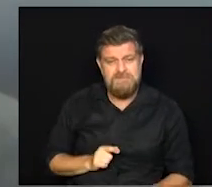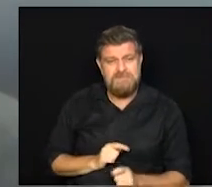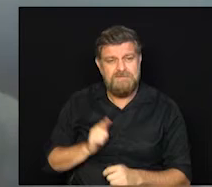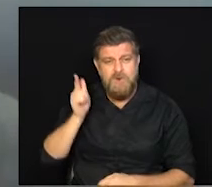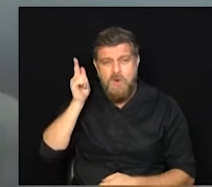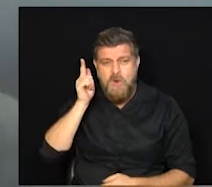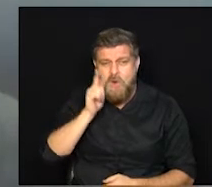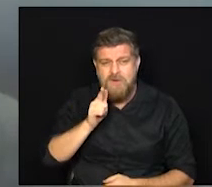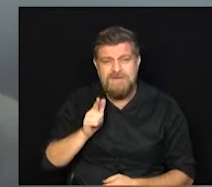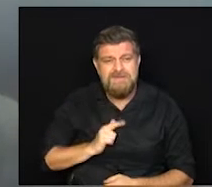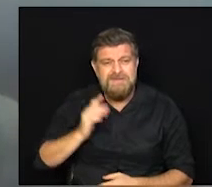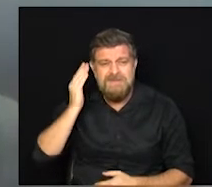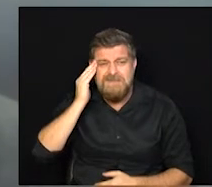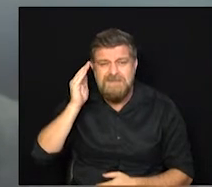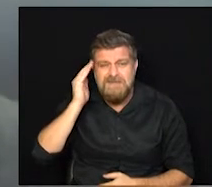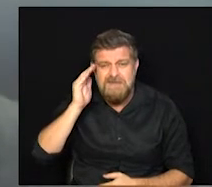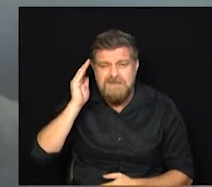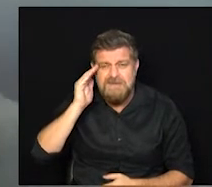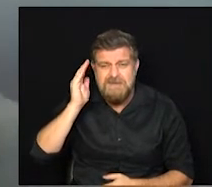Você está entendendo?